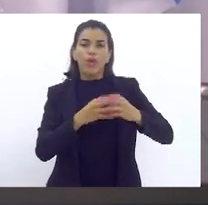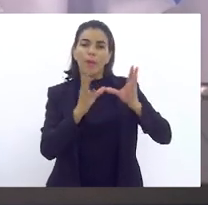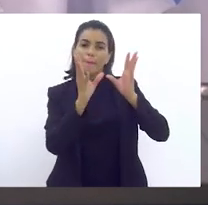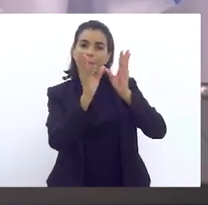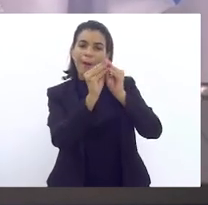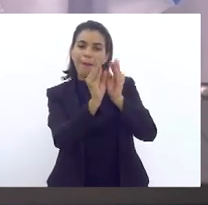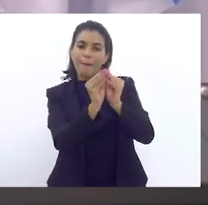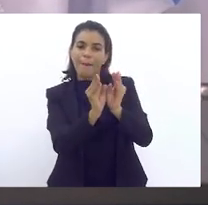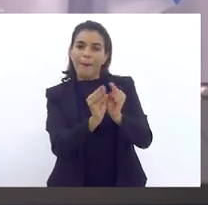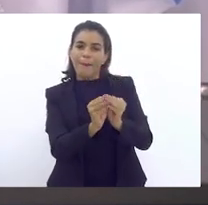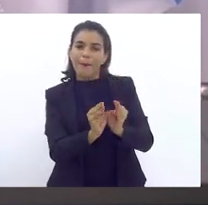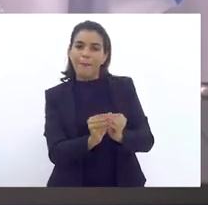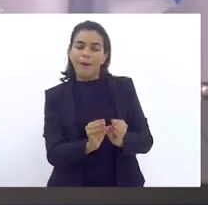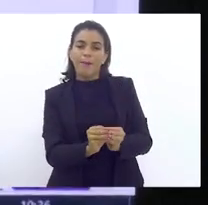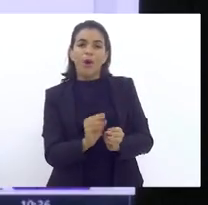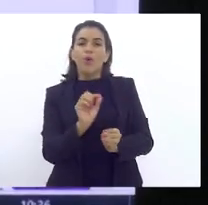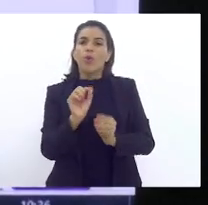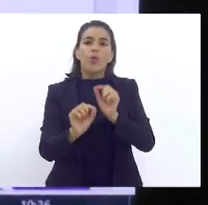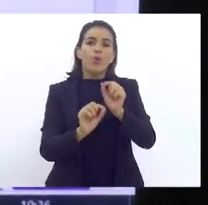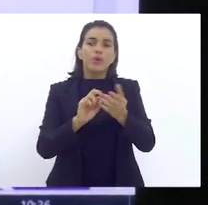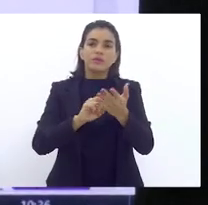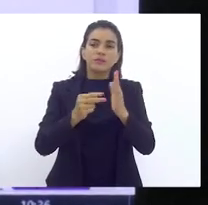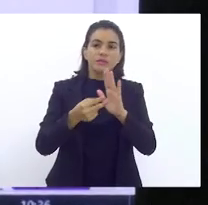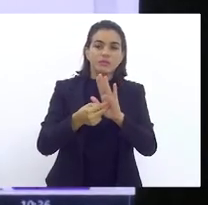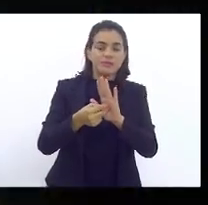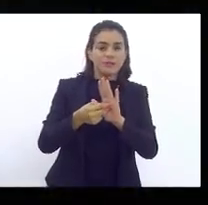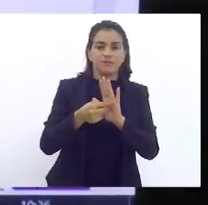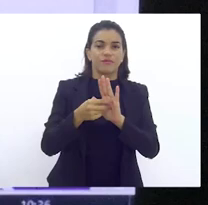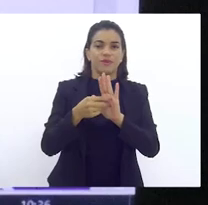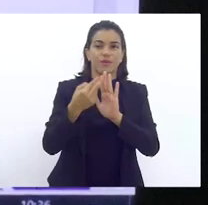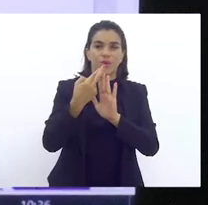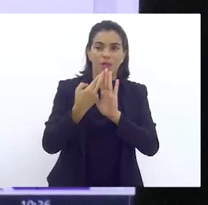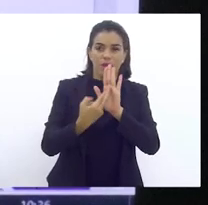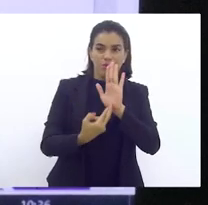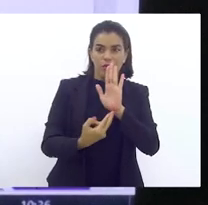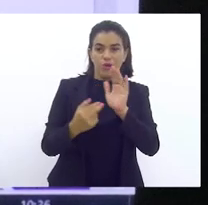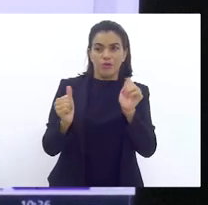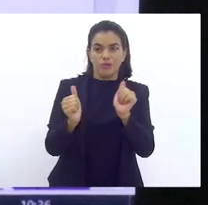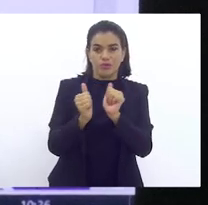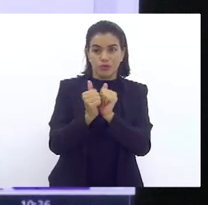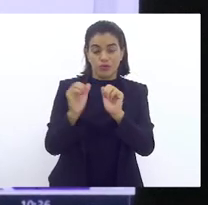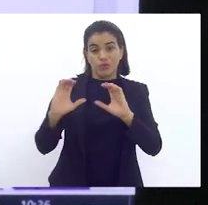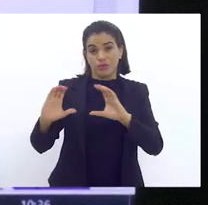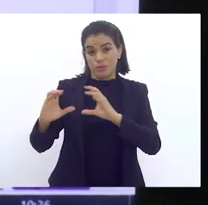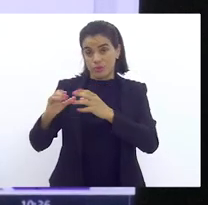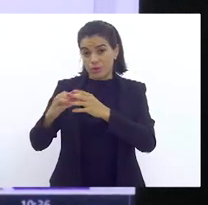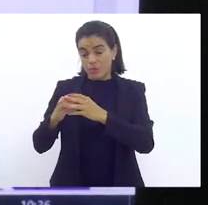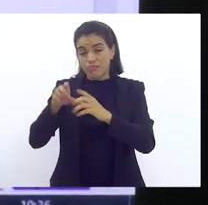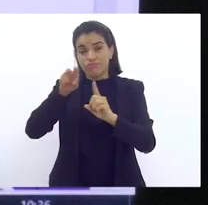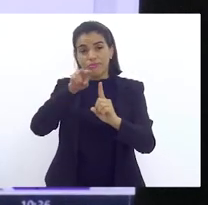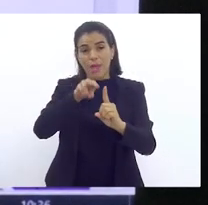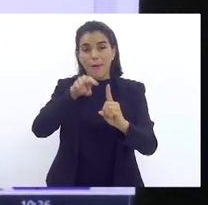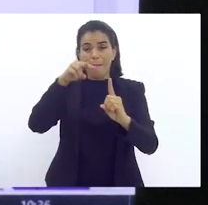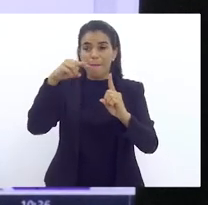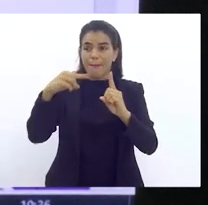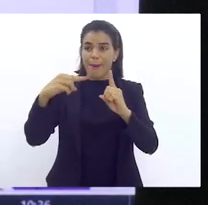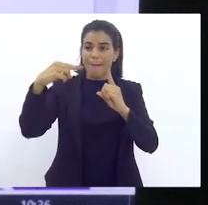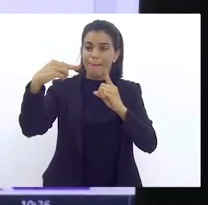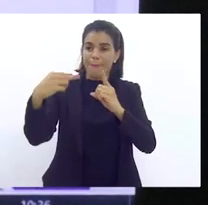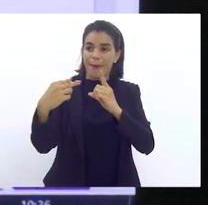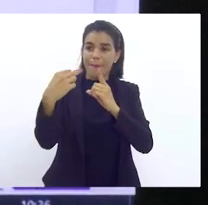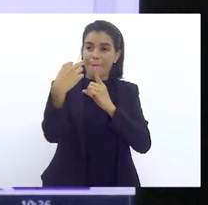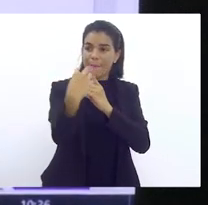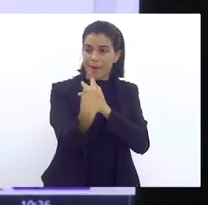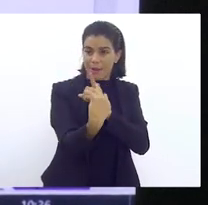que esse relatório primeiro relatório com a comissão nessas perspectivas sendo